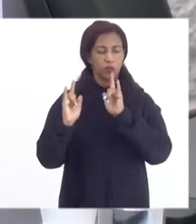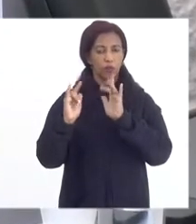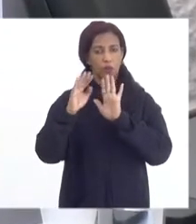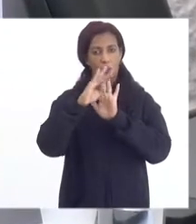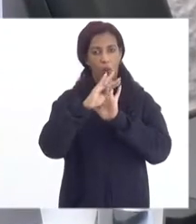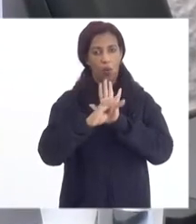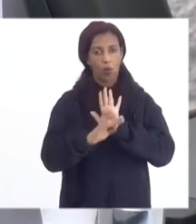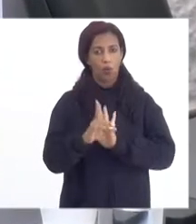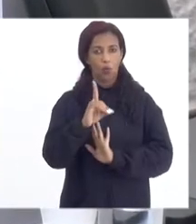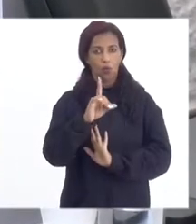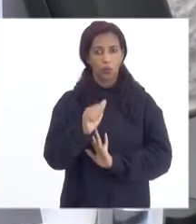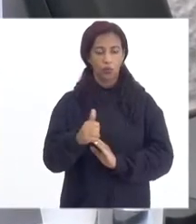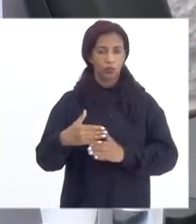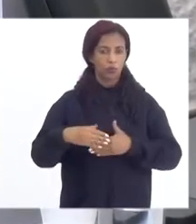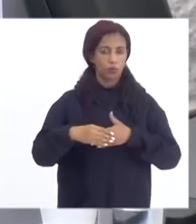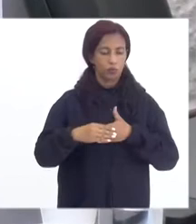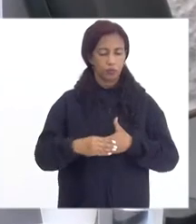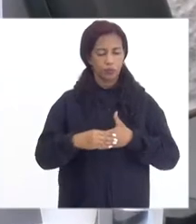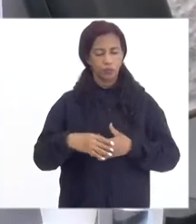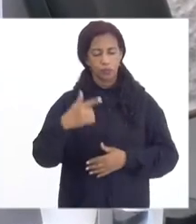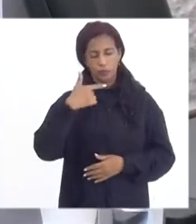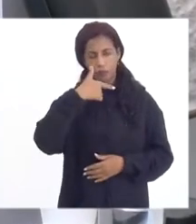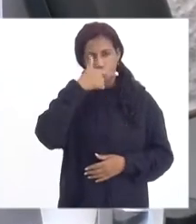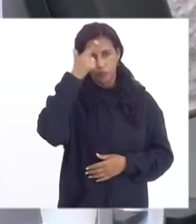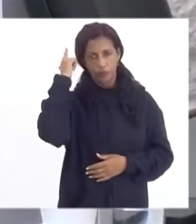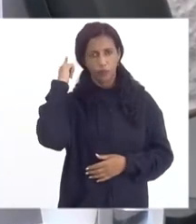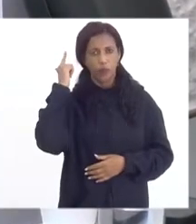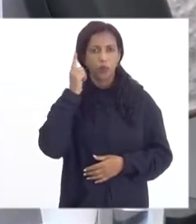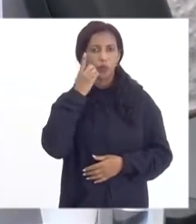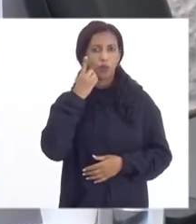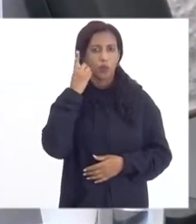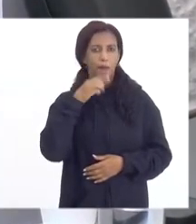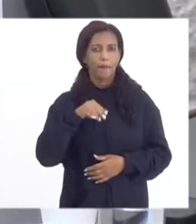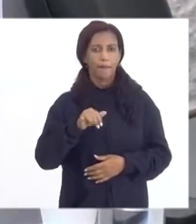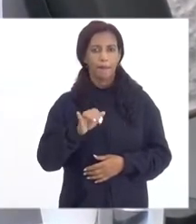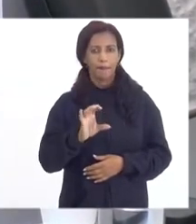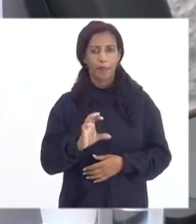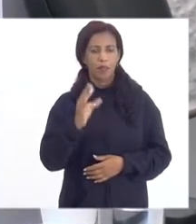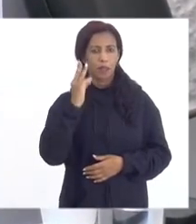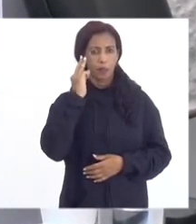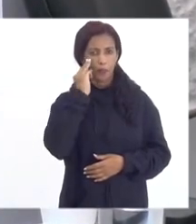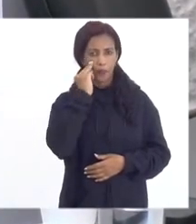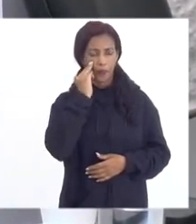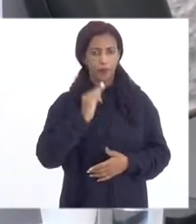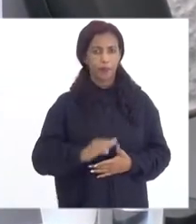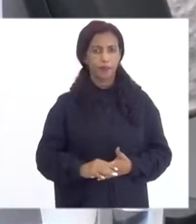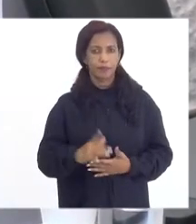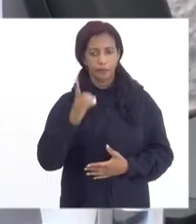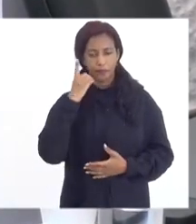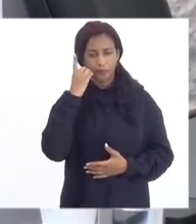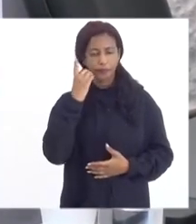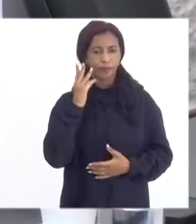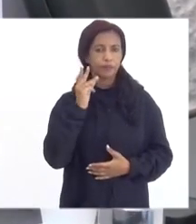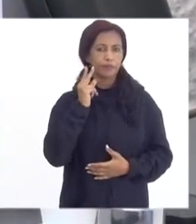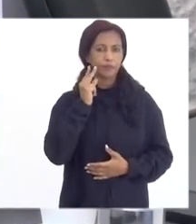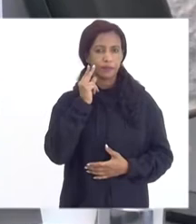do dia. Saudando aqui o deputado Luiz Paulo, deputado Carlos Mink, deputada Mônica Francisco, deputado